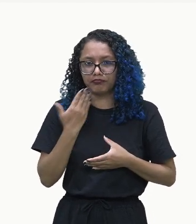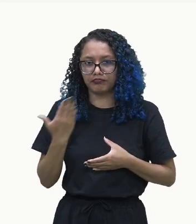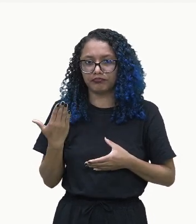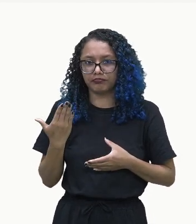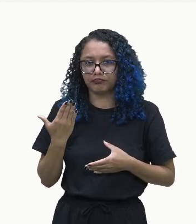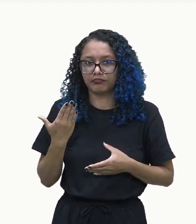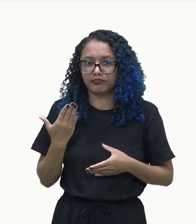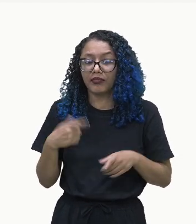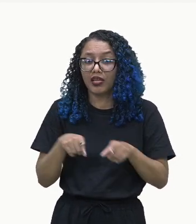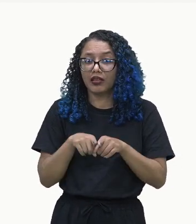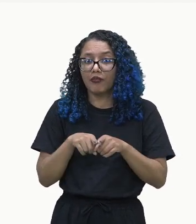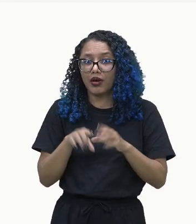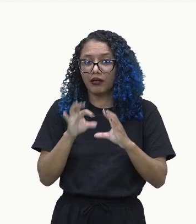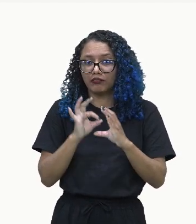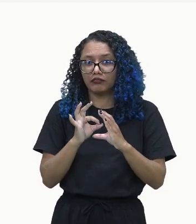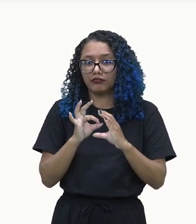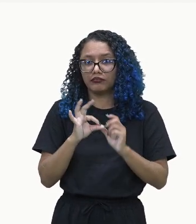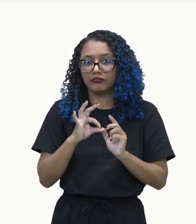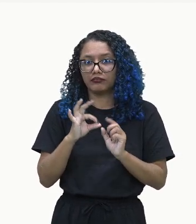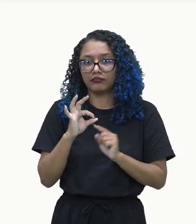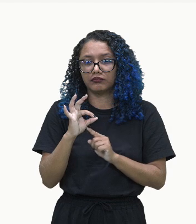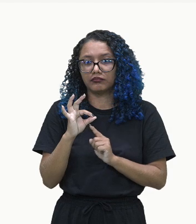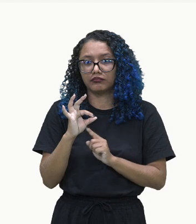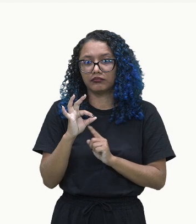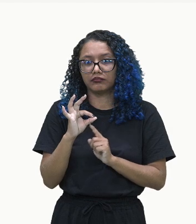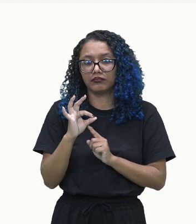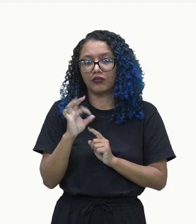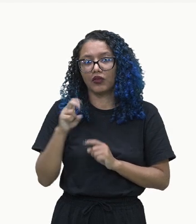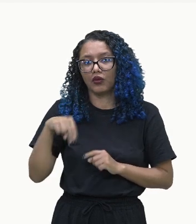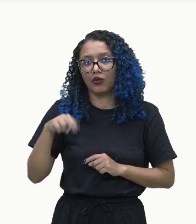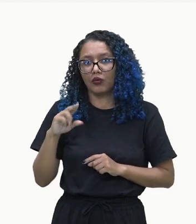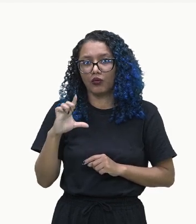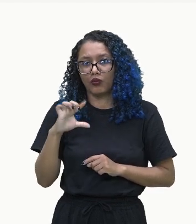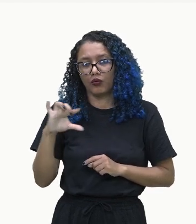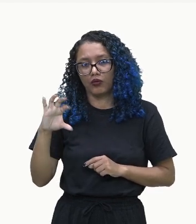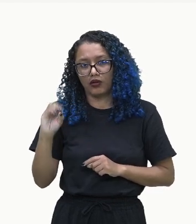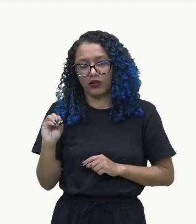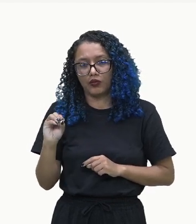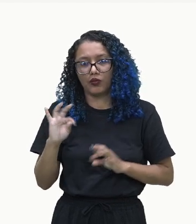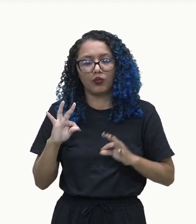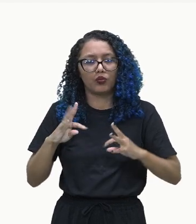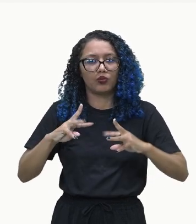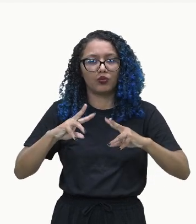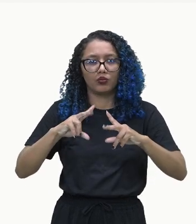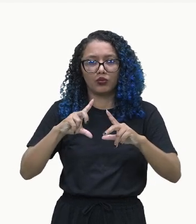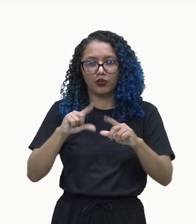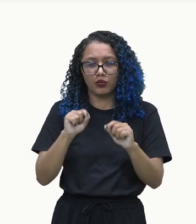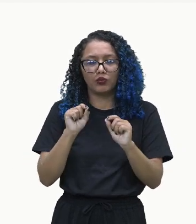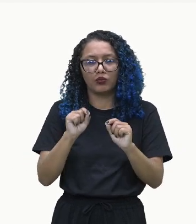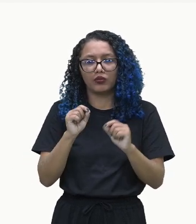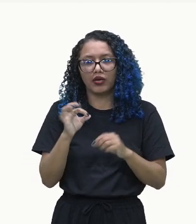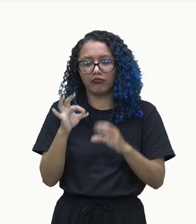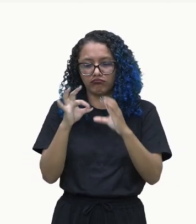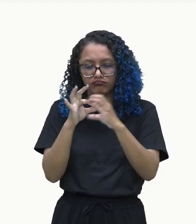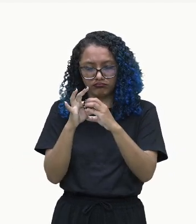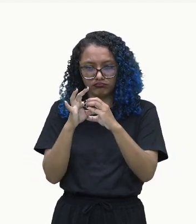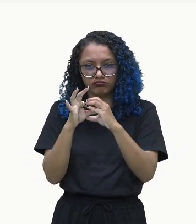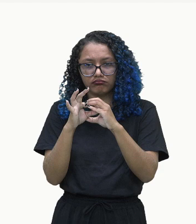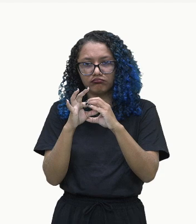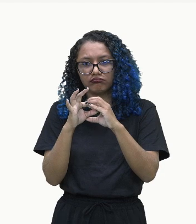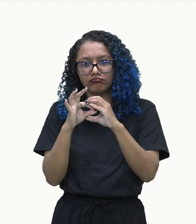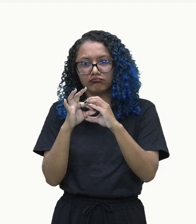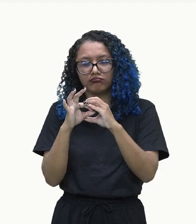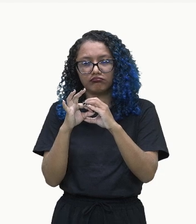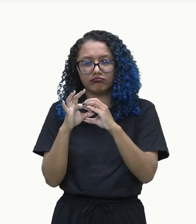representação do núcleo também, tá? Então, todos estes são englobamento de substâncias que